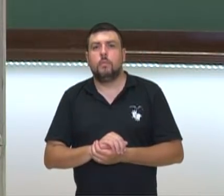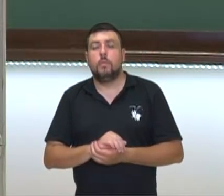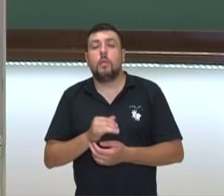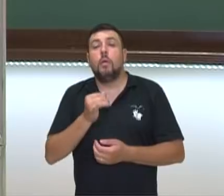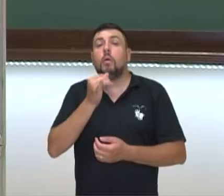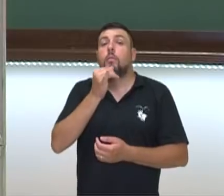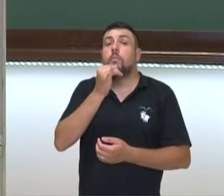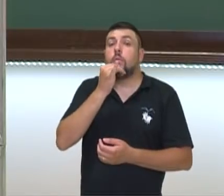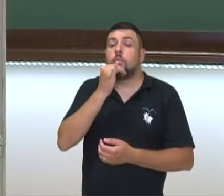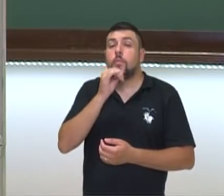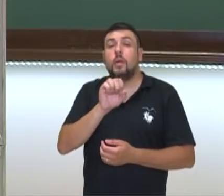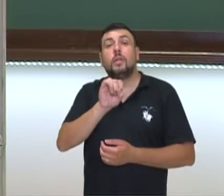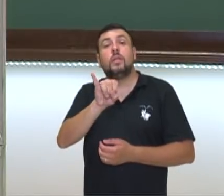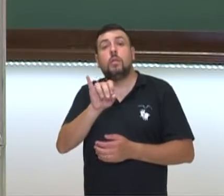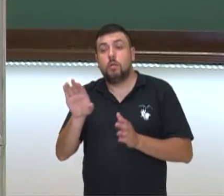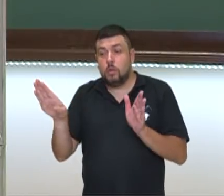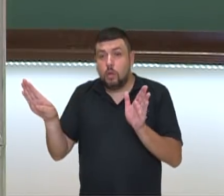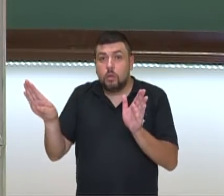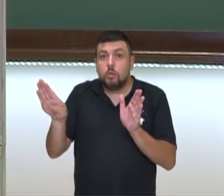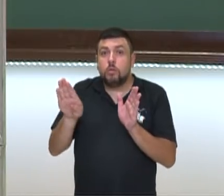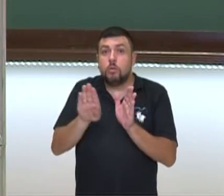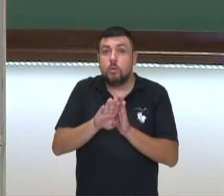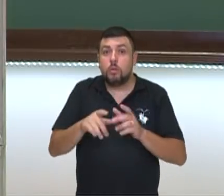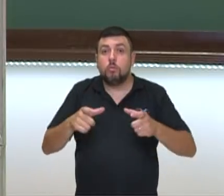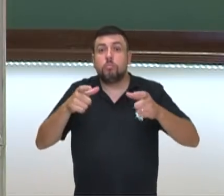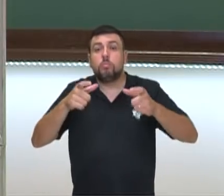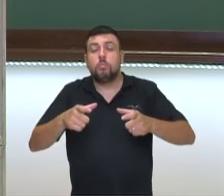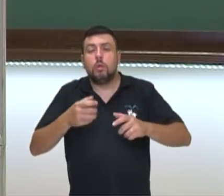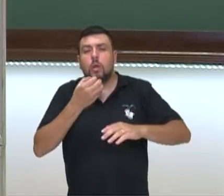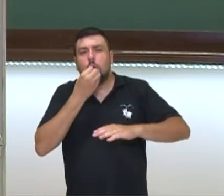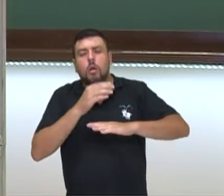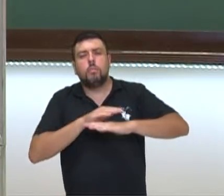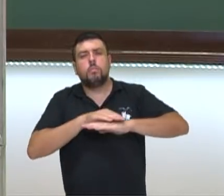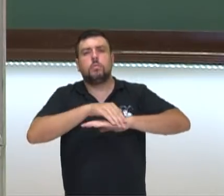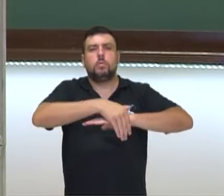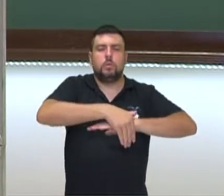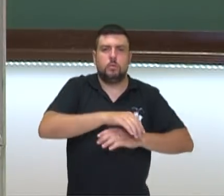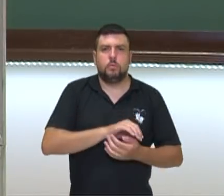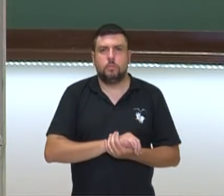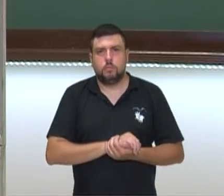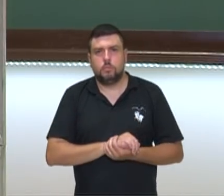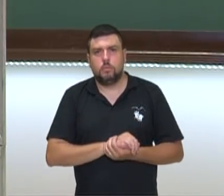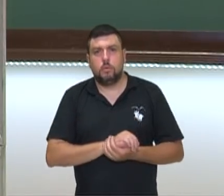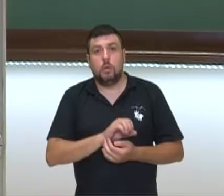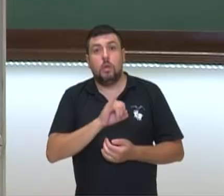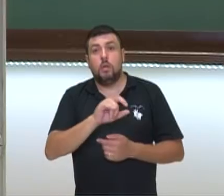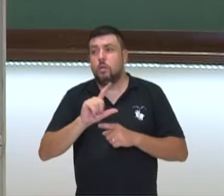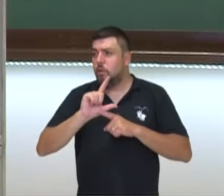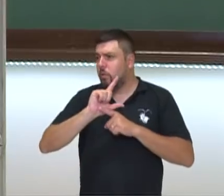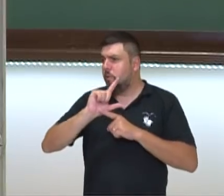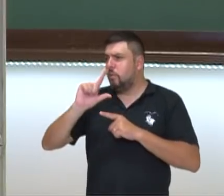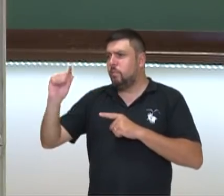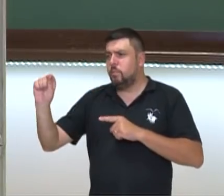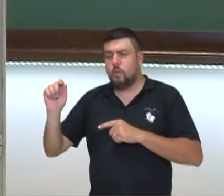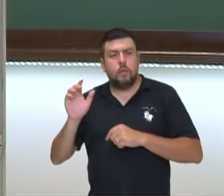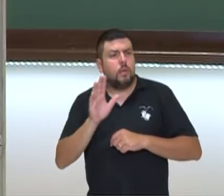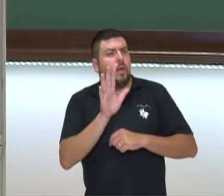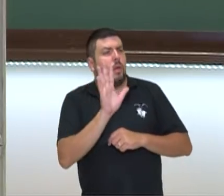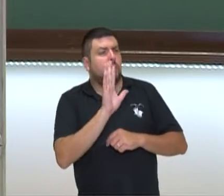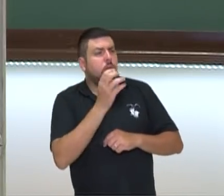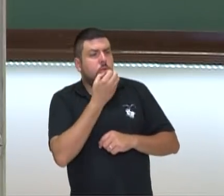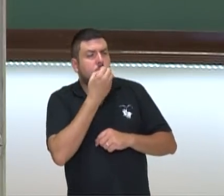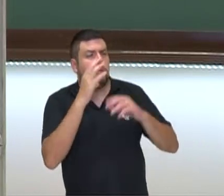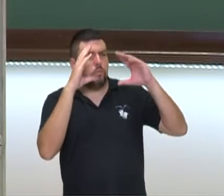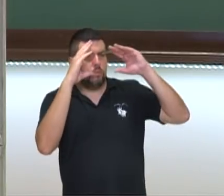está chegando no local, cumprimentando alguém. O good night é quando você está indo embora, tô indo embora para casa